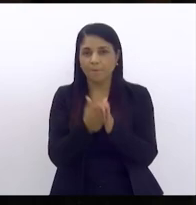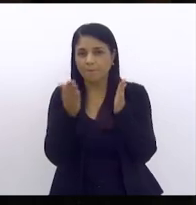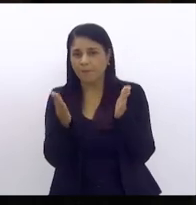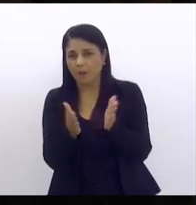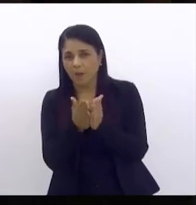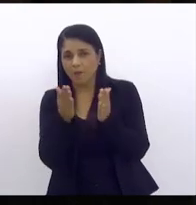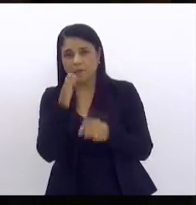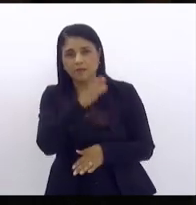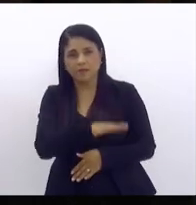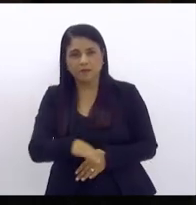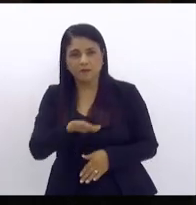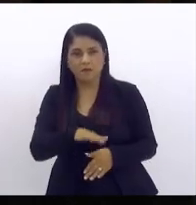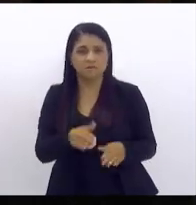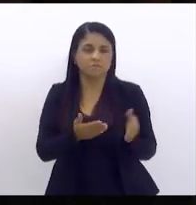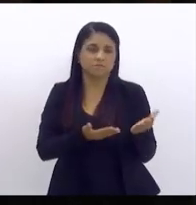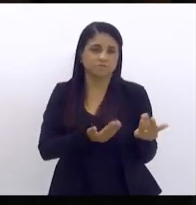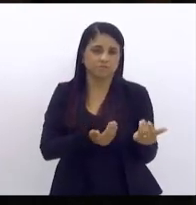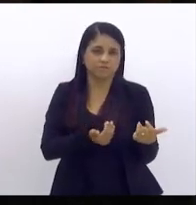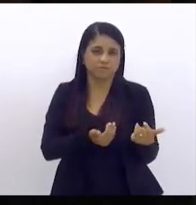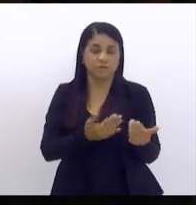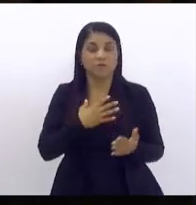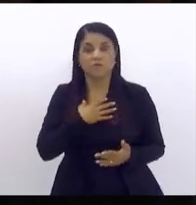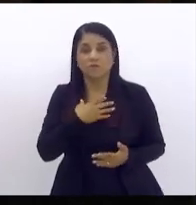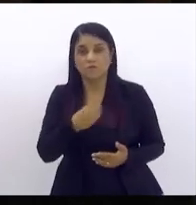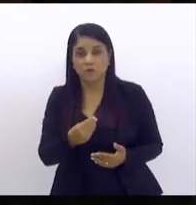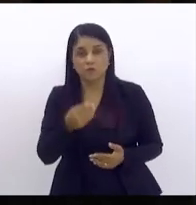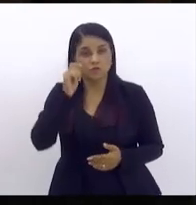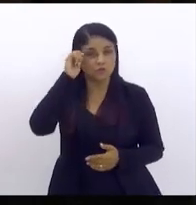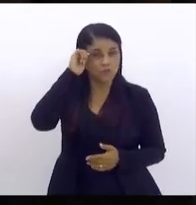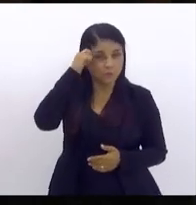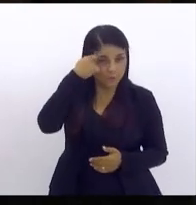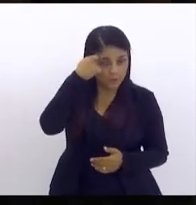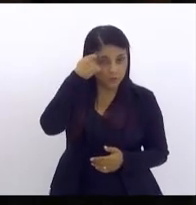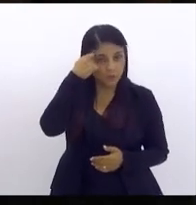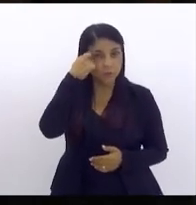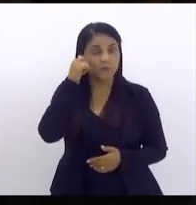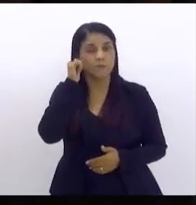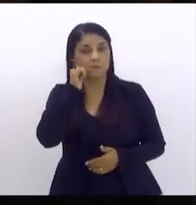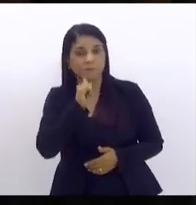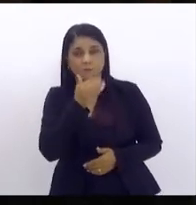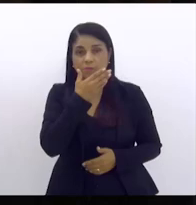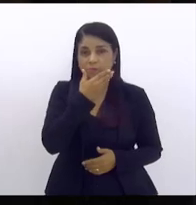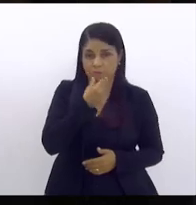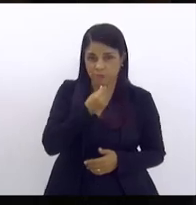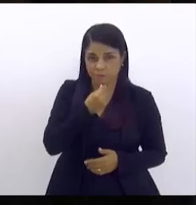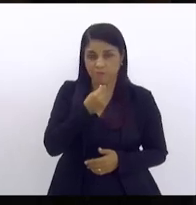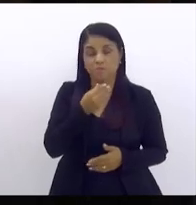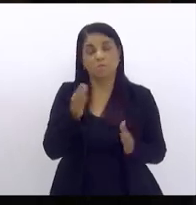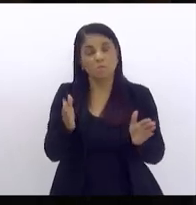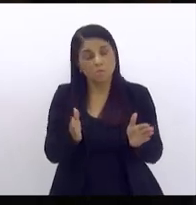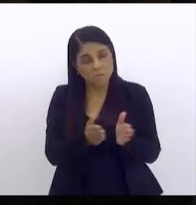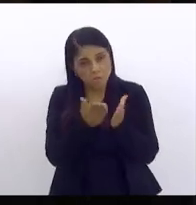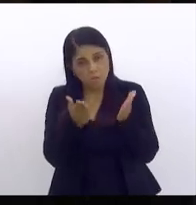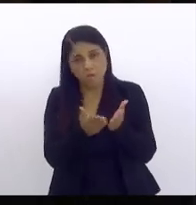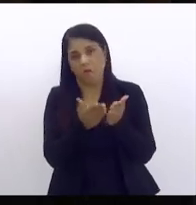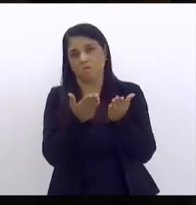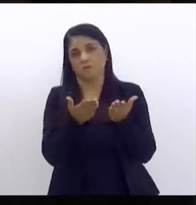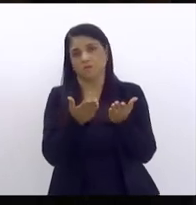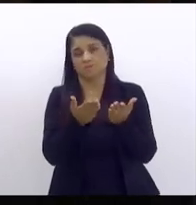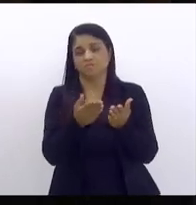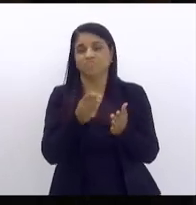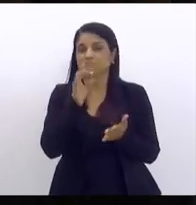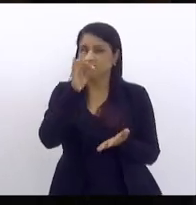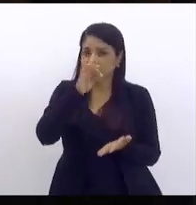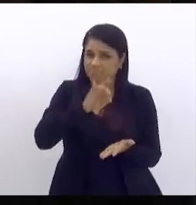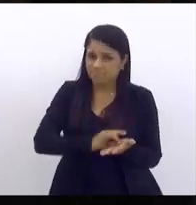de crianças e adolescentes, filhos de pretos e pretas pobres também. Então, nesse sentido, é fundamental